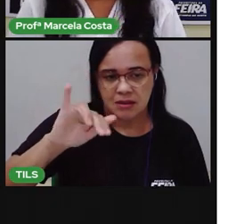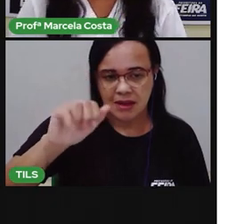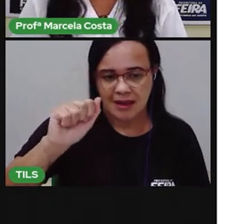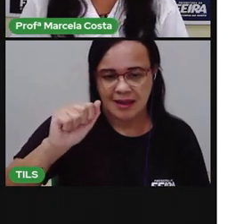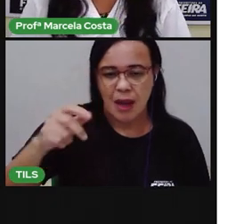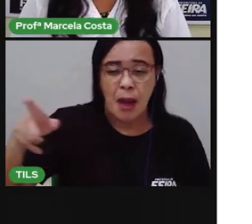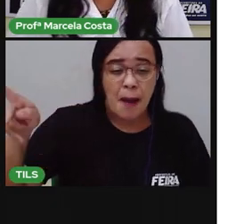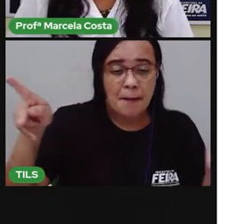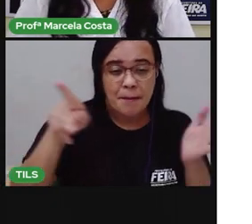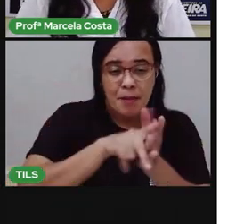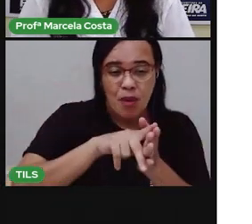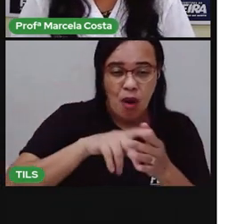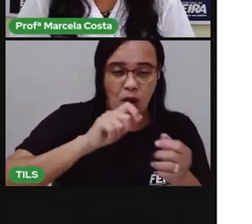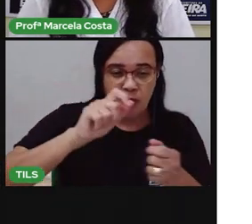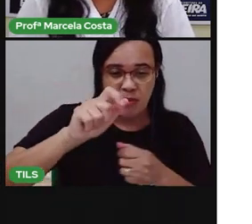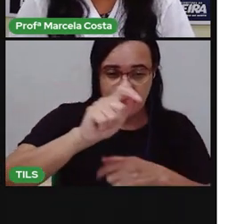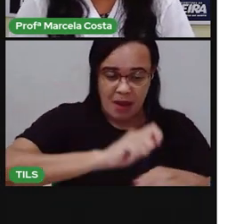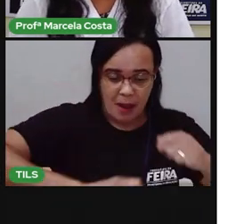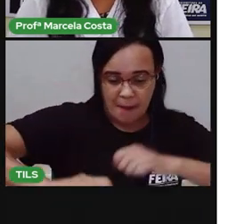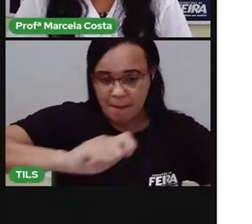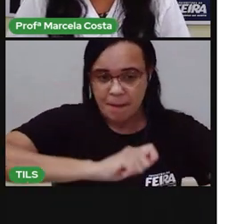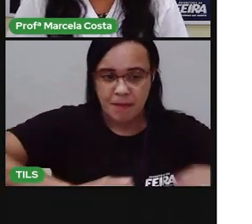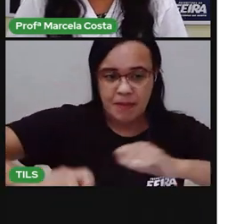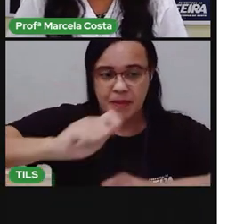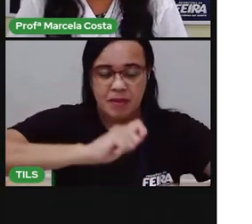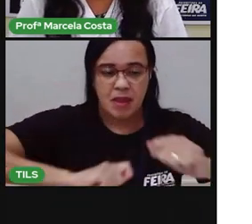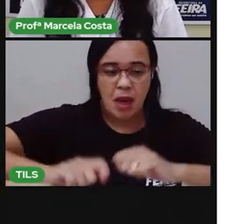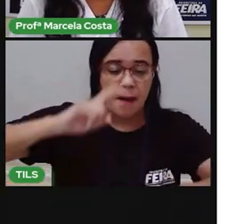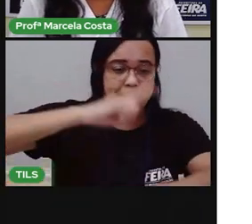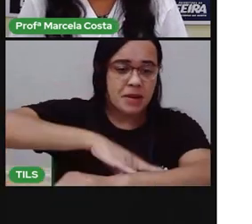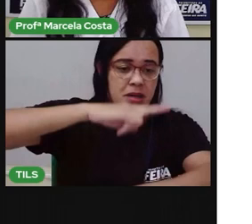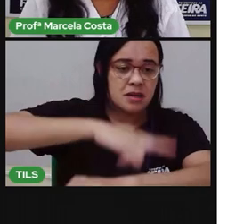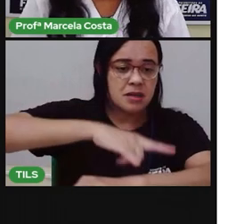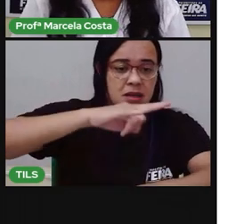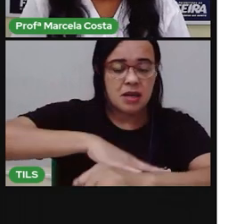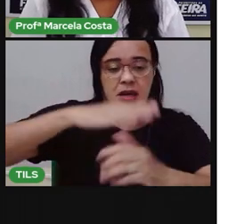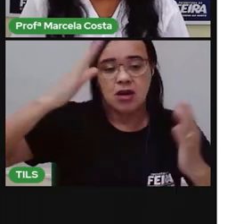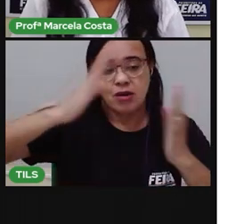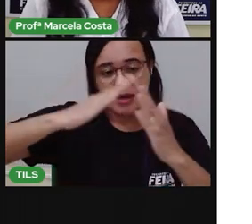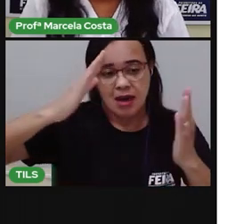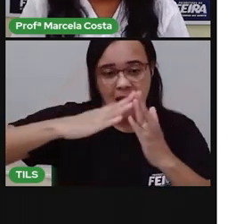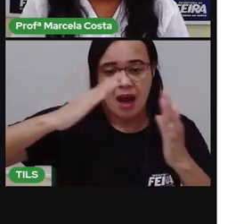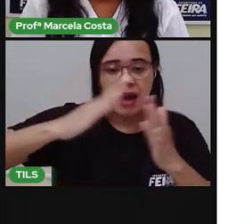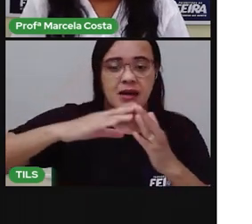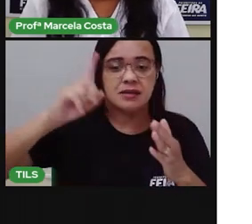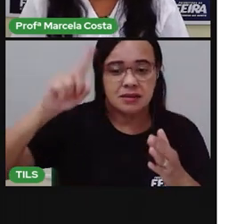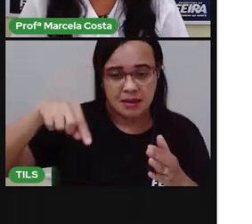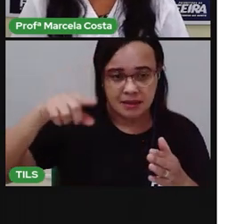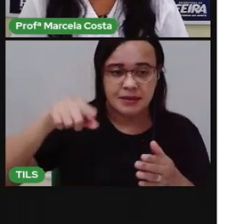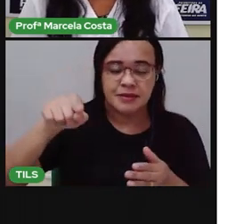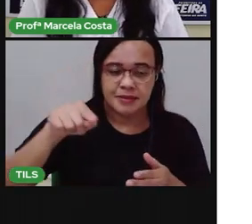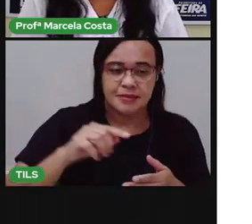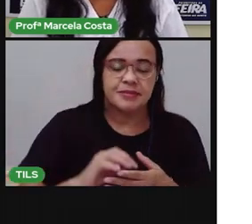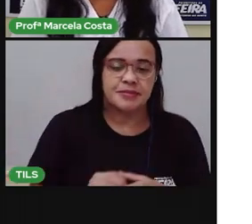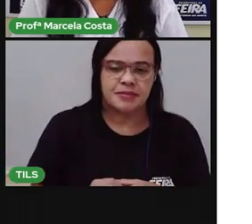Água sanitária. A letra inicial dessa palavra é a mesma de álcool?